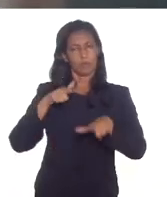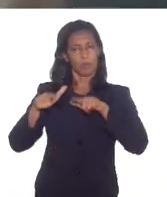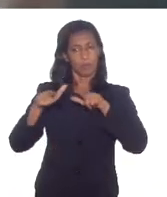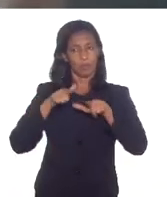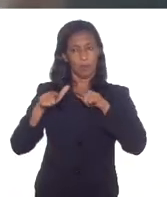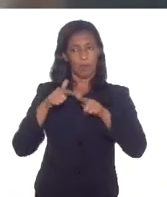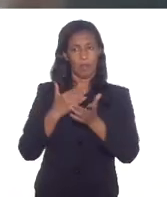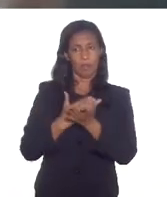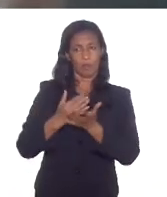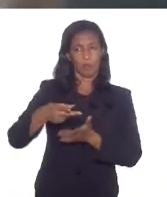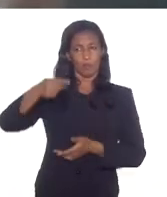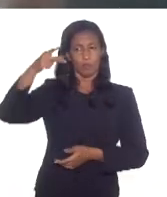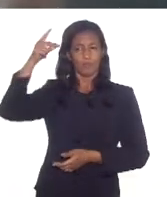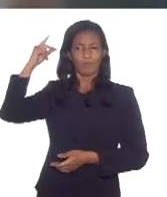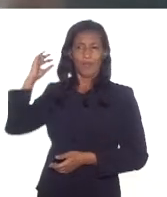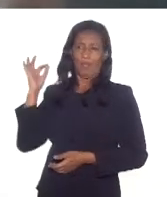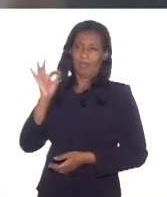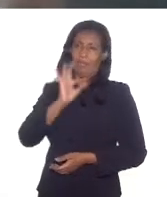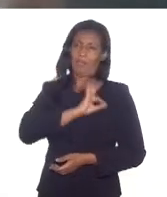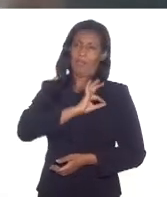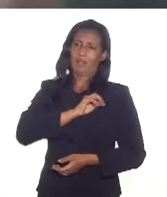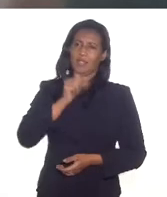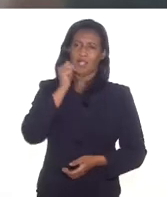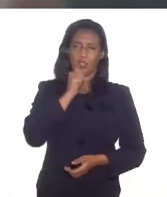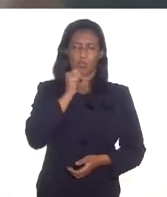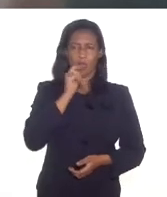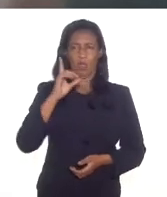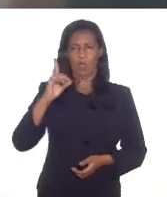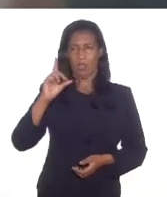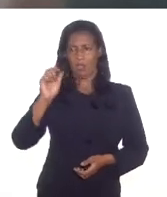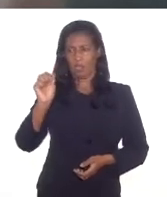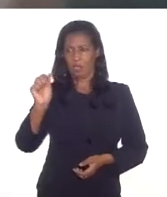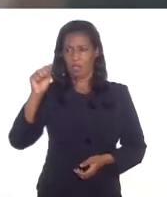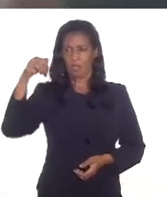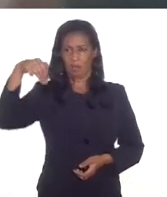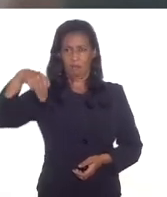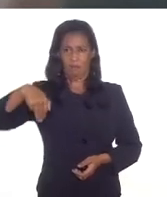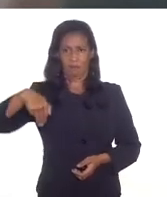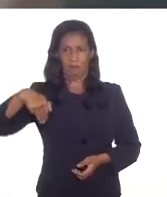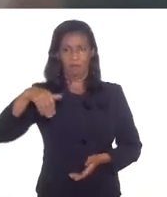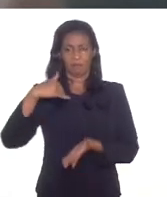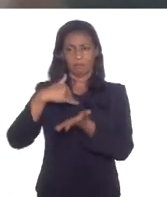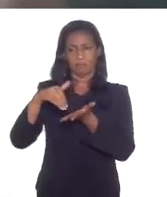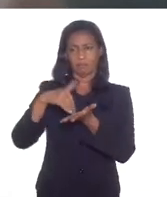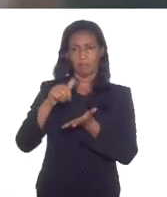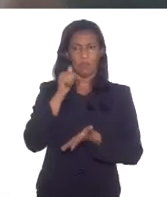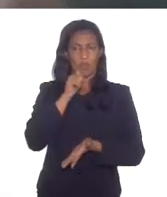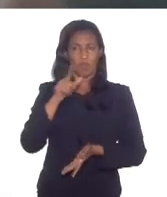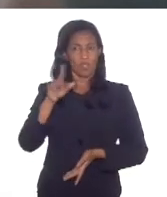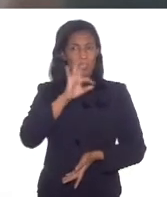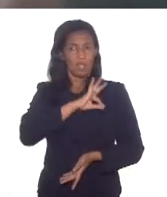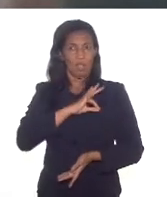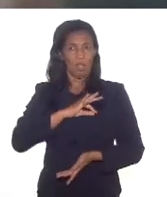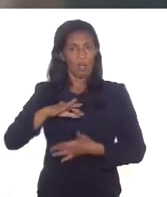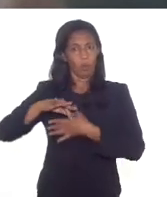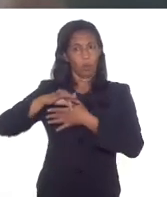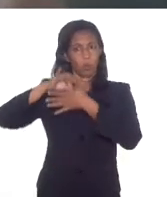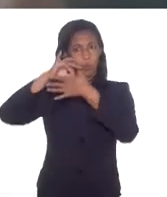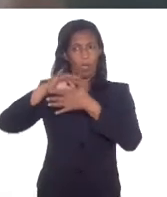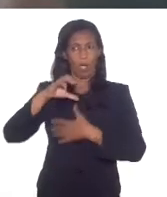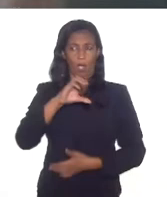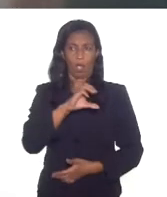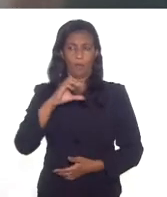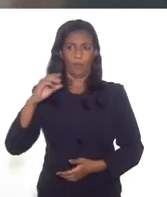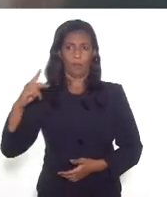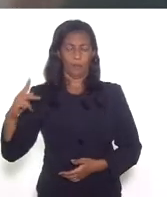lá atrás, na época da Delegacia de Mulheres, lembra? Quando foi implementada a Secretaria de Mulheres, você foi delegada titular aqui da região de Campo